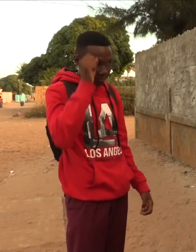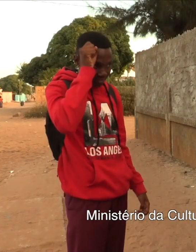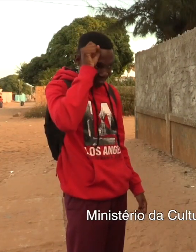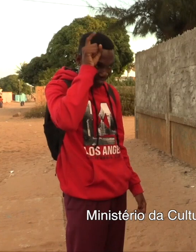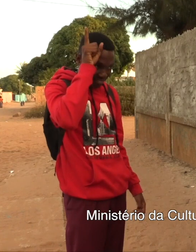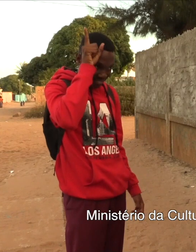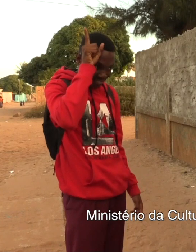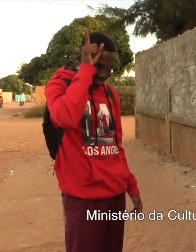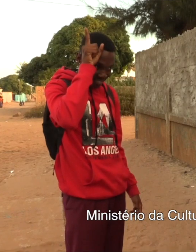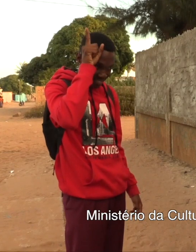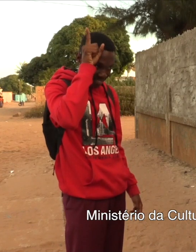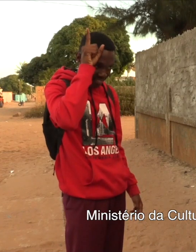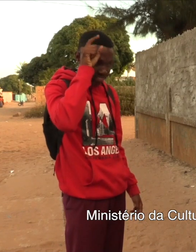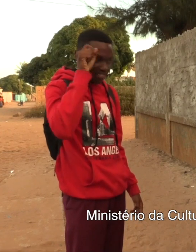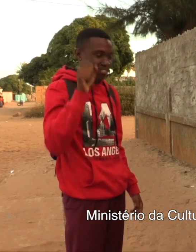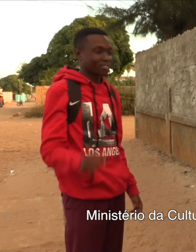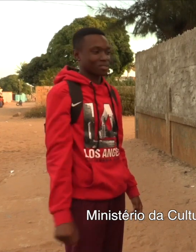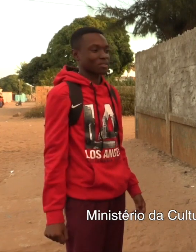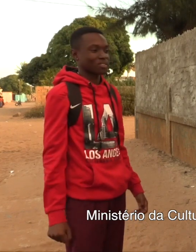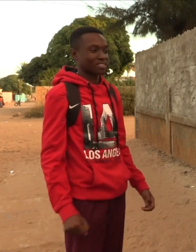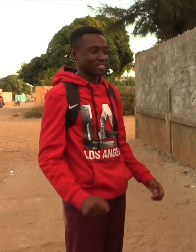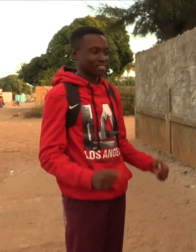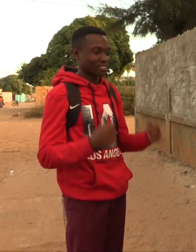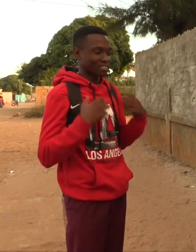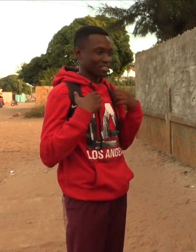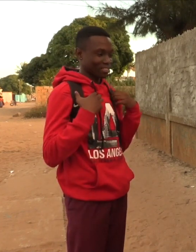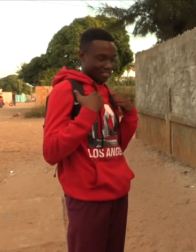Ministério da Cultura e Turismo